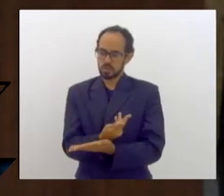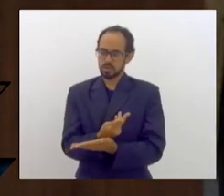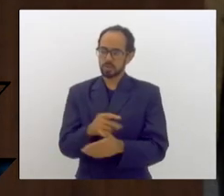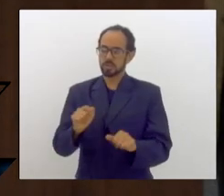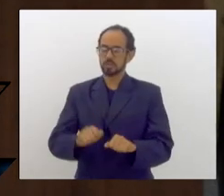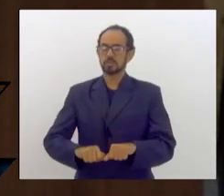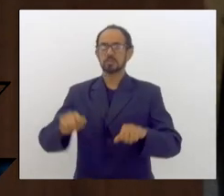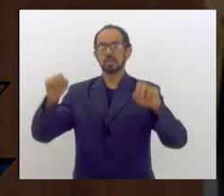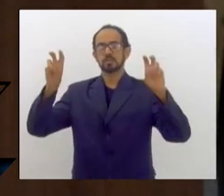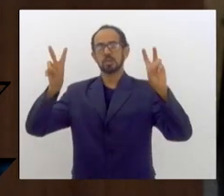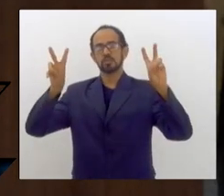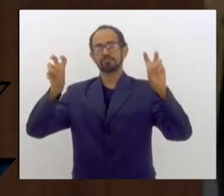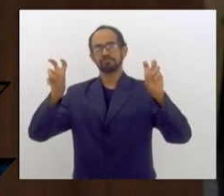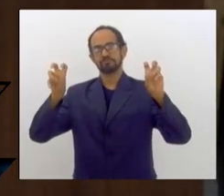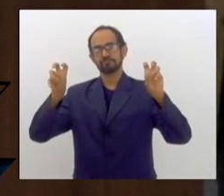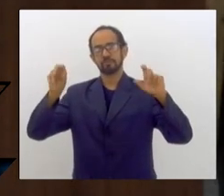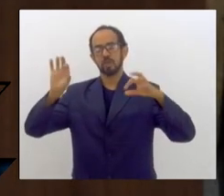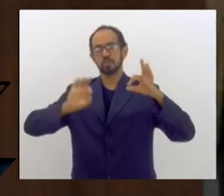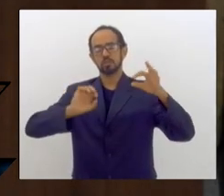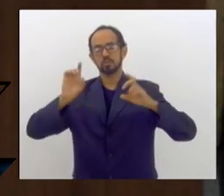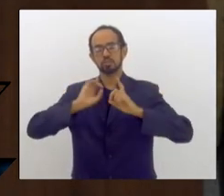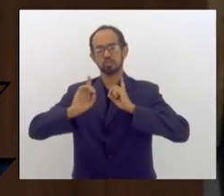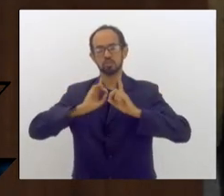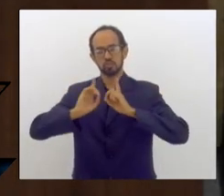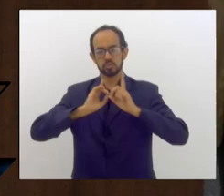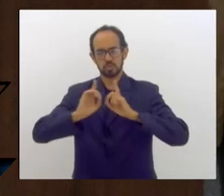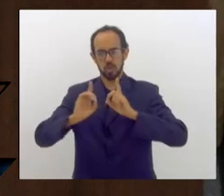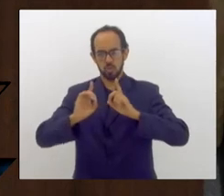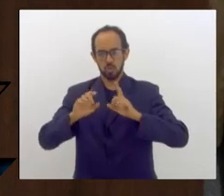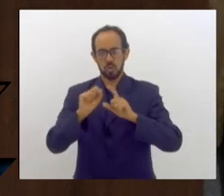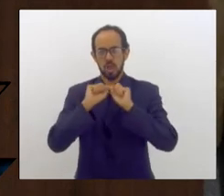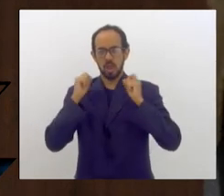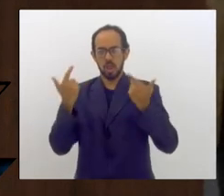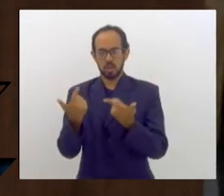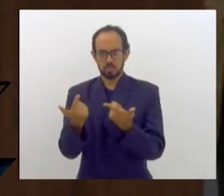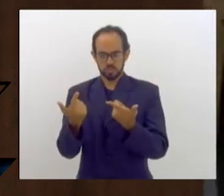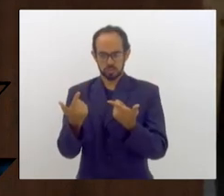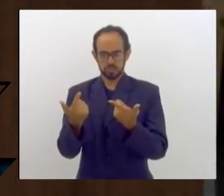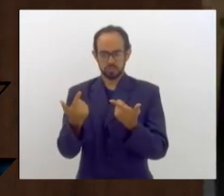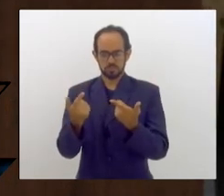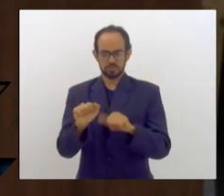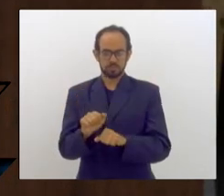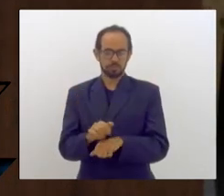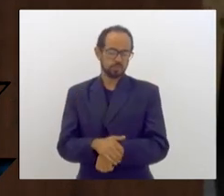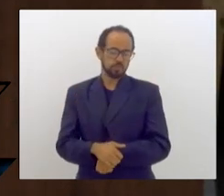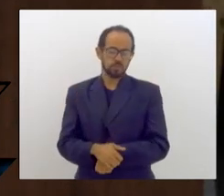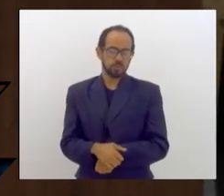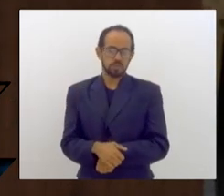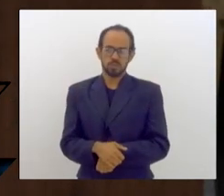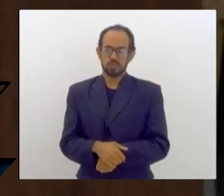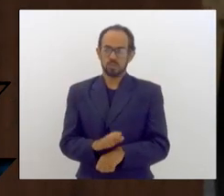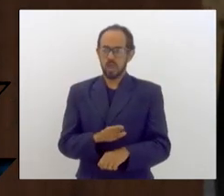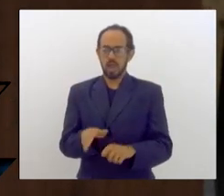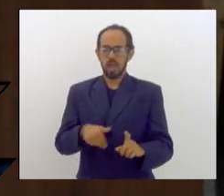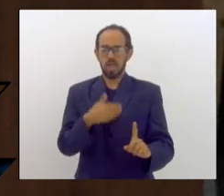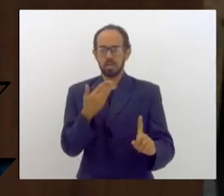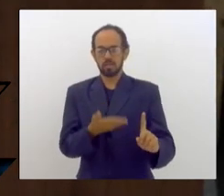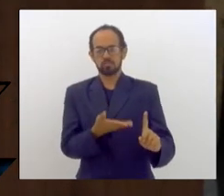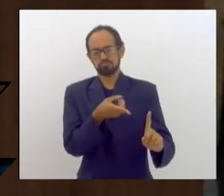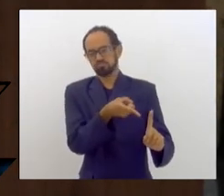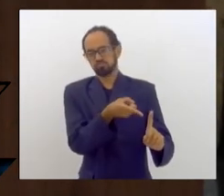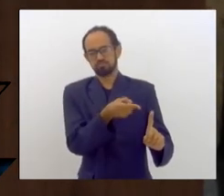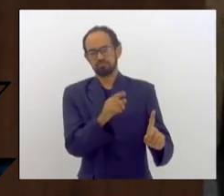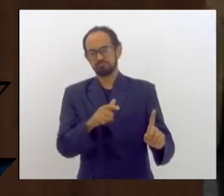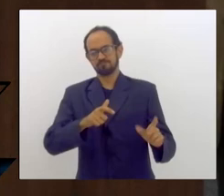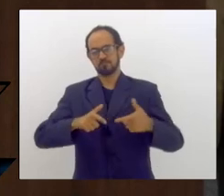pauta de discussão da Assembleia, sendo a pauta de discussão a entrega de honrarias ou não, enfim,